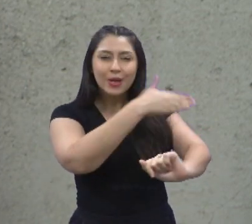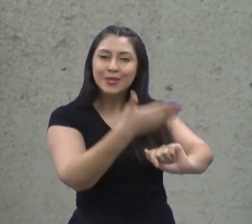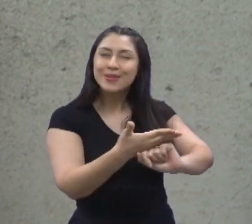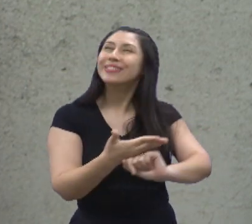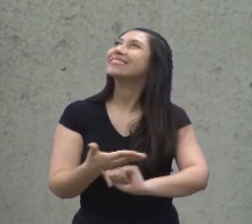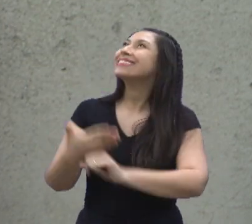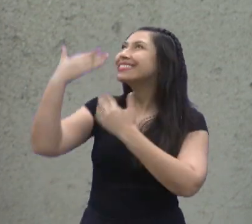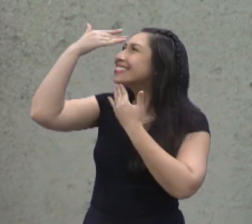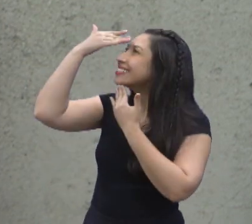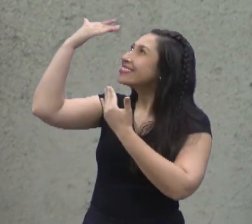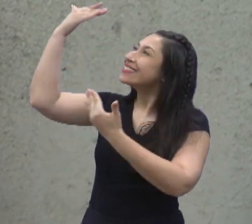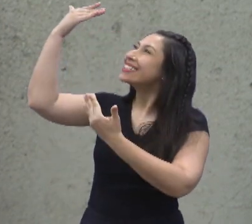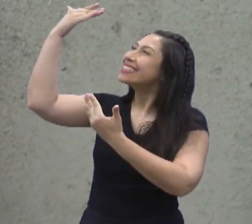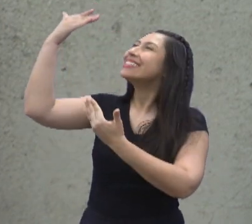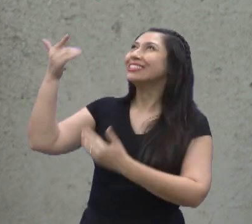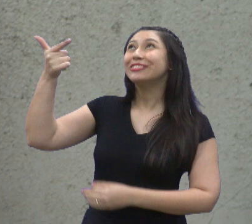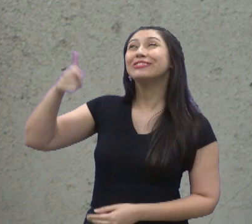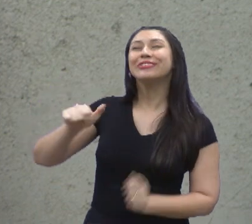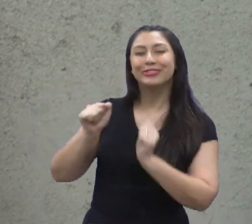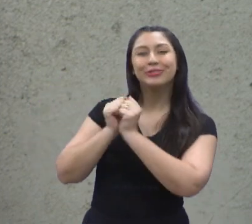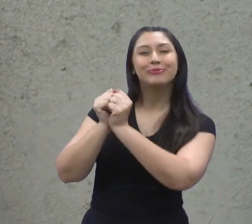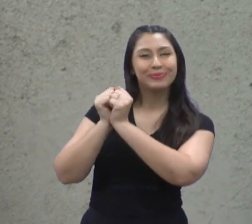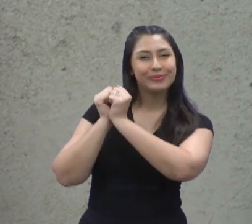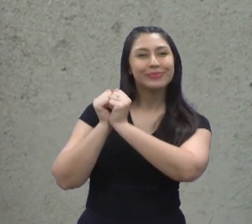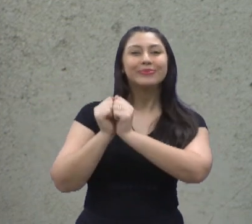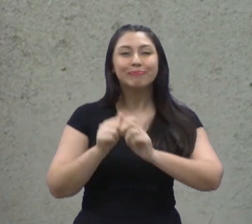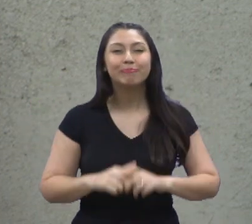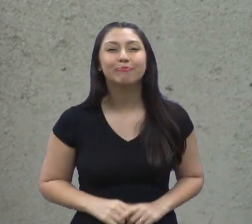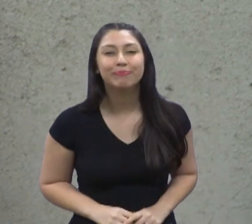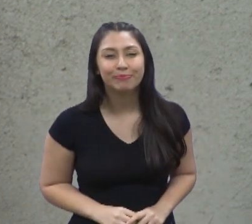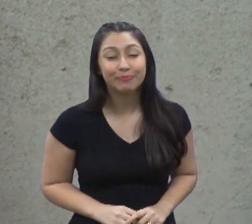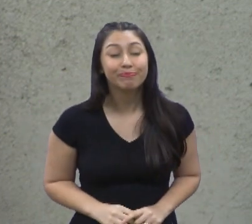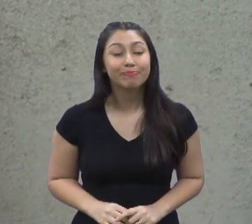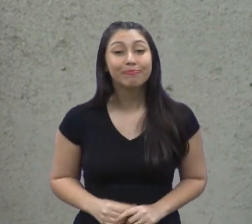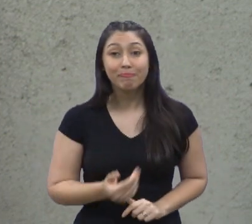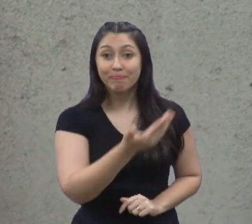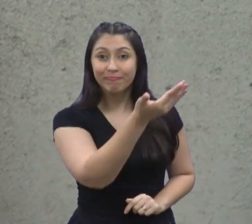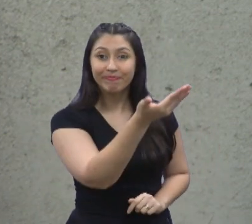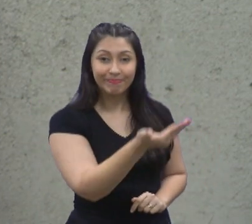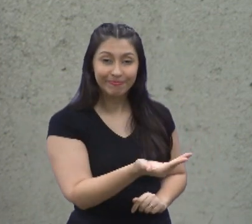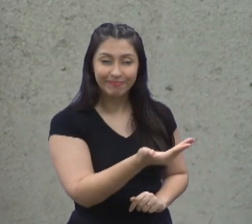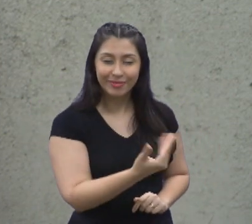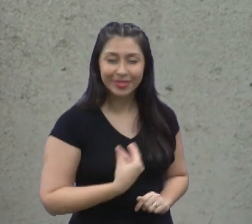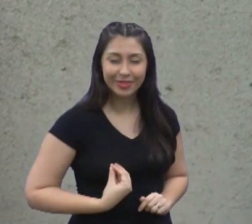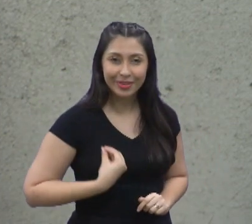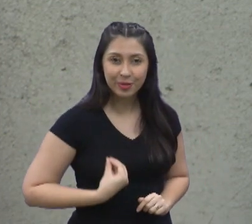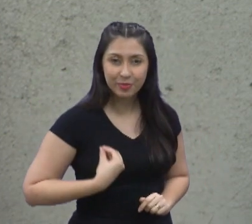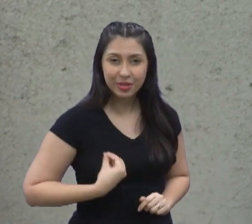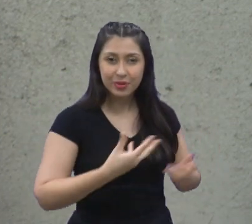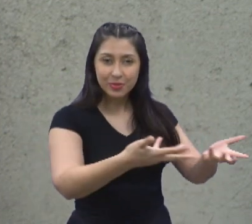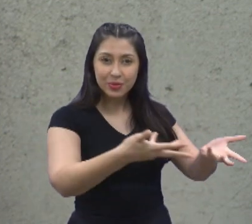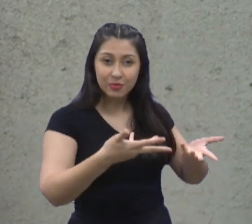Bem-vinda, Tamires, mais uma vez ao nosso programa aqui em mais uma edição, viu? E aqui no estúdio tenho a presença do convidado